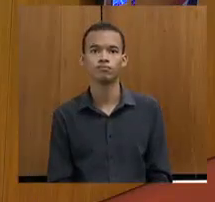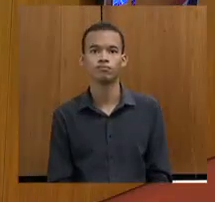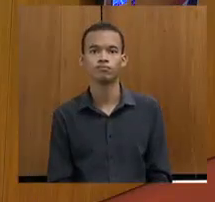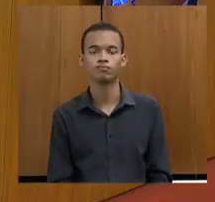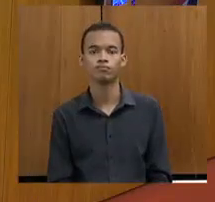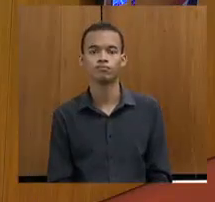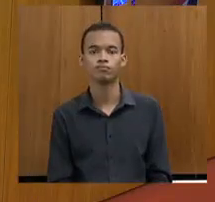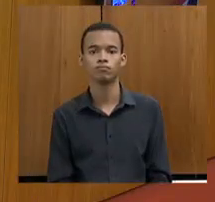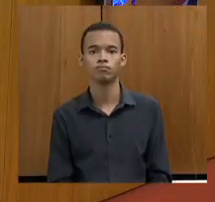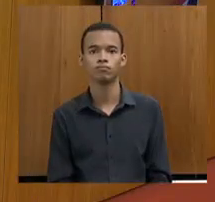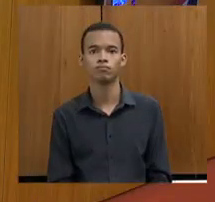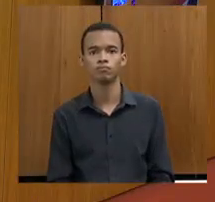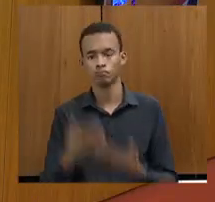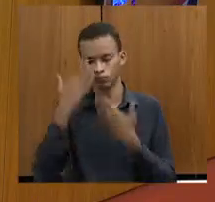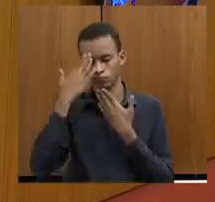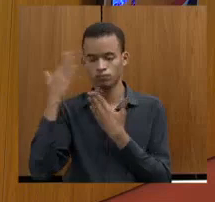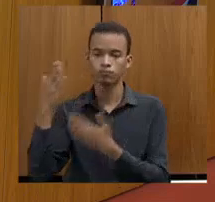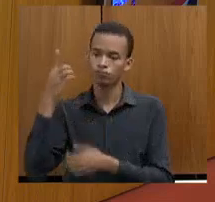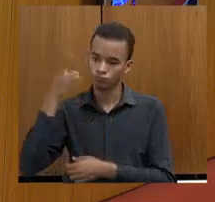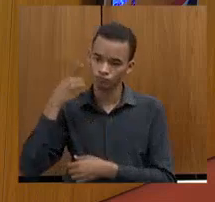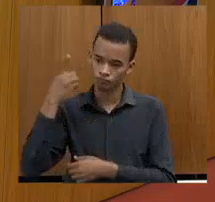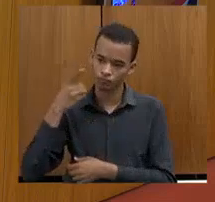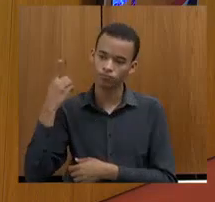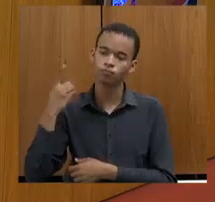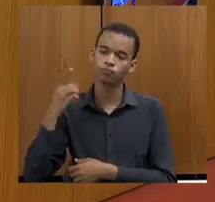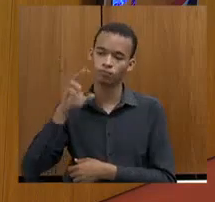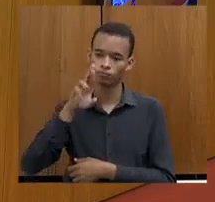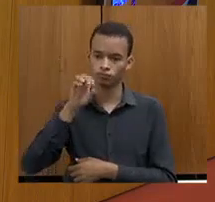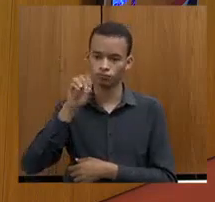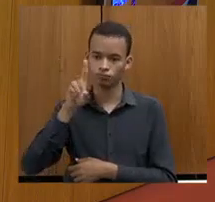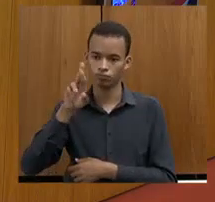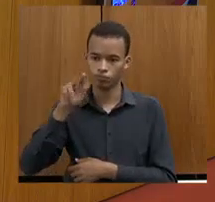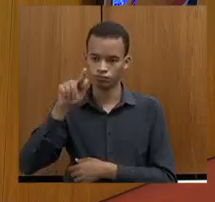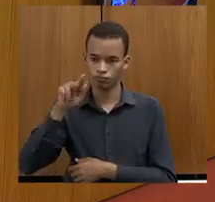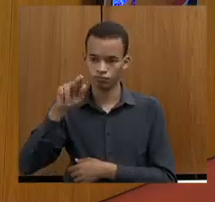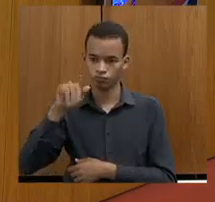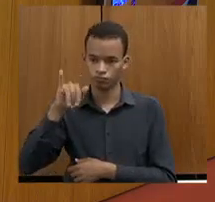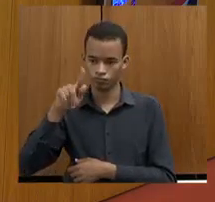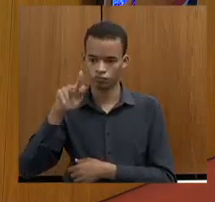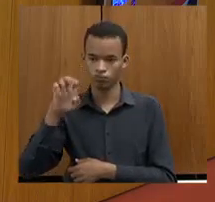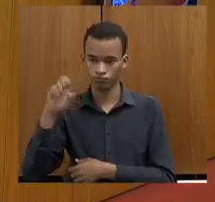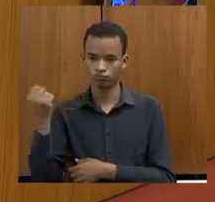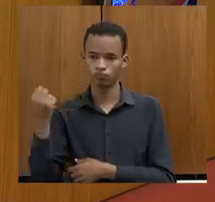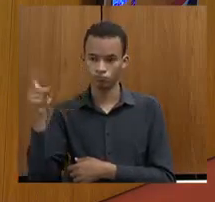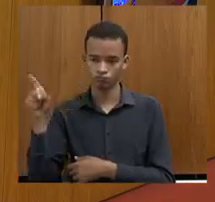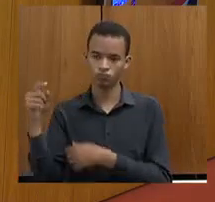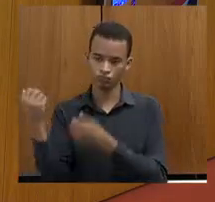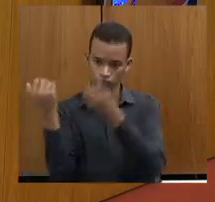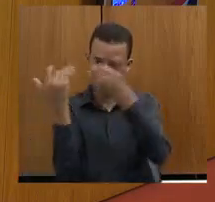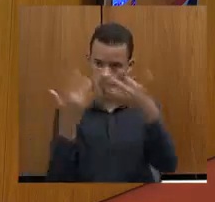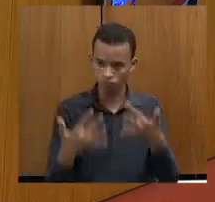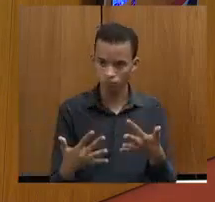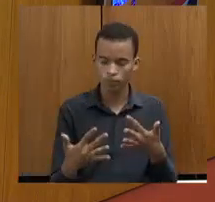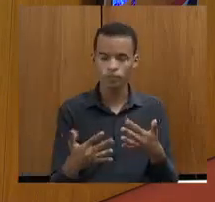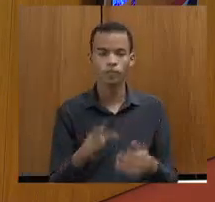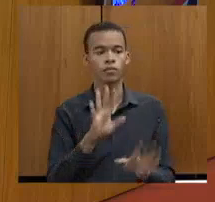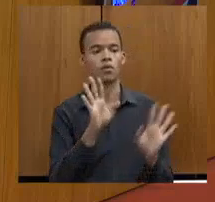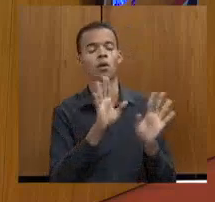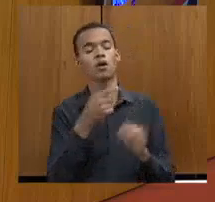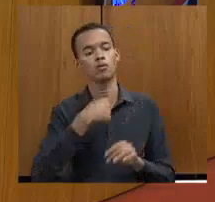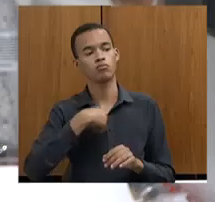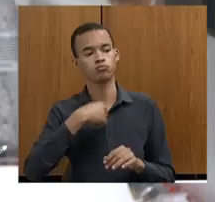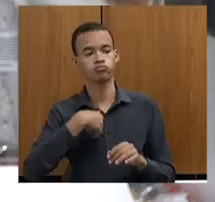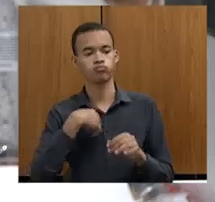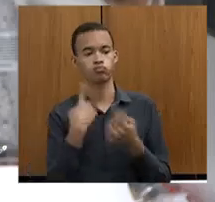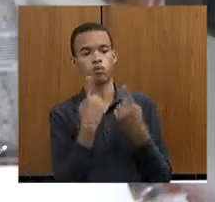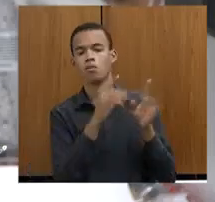desejo fazer a sua réplica no serão a réplica será só mais um pedido não gastarei 30 segundos secretário